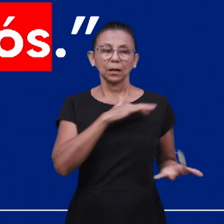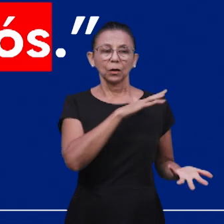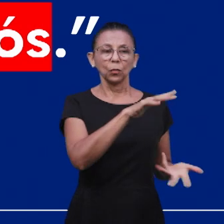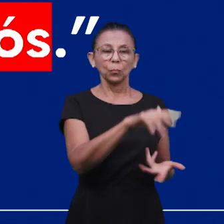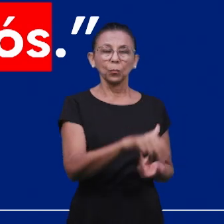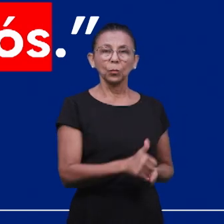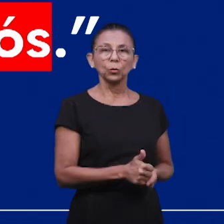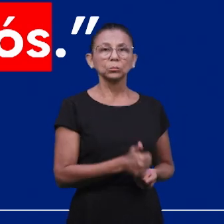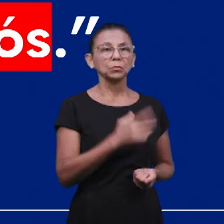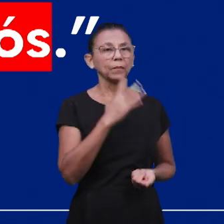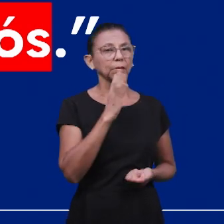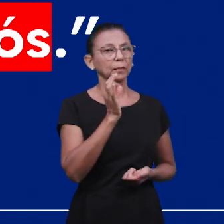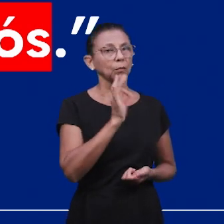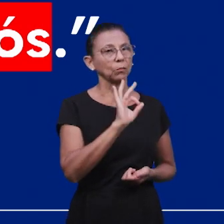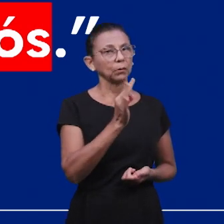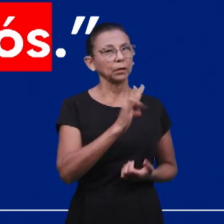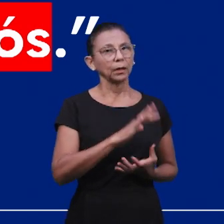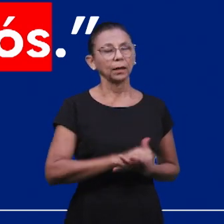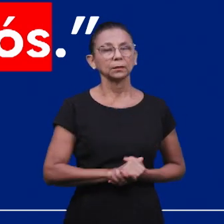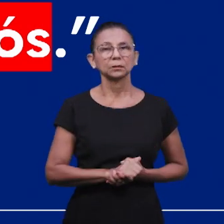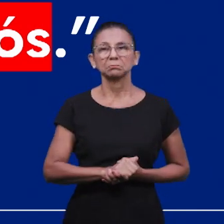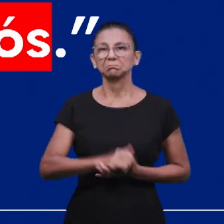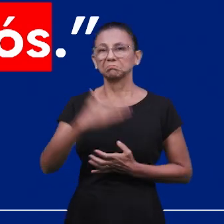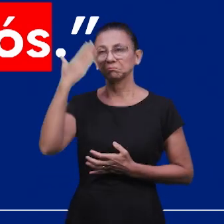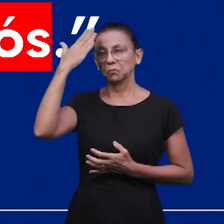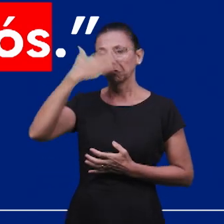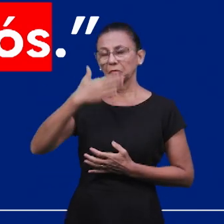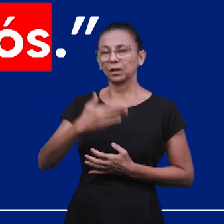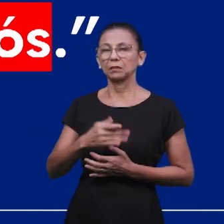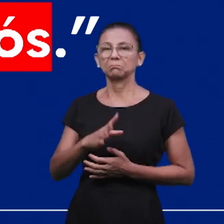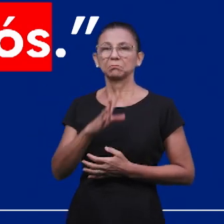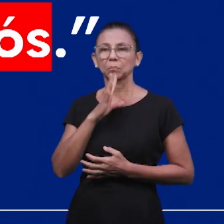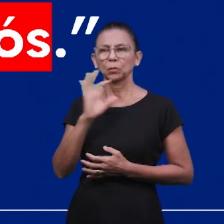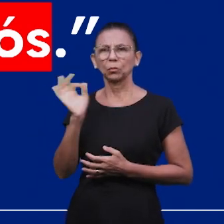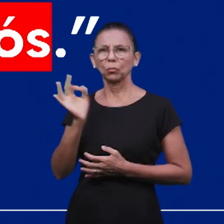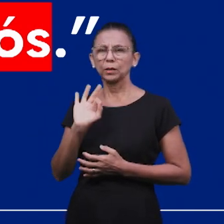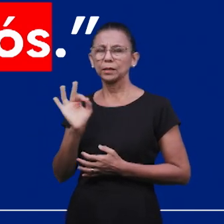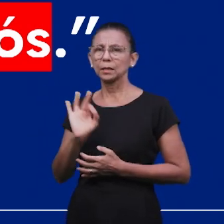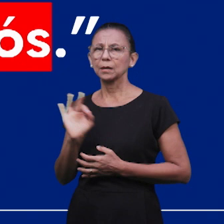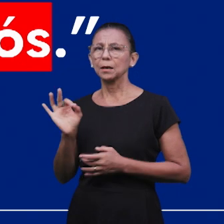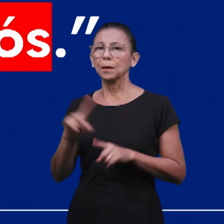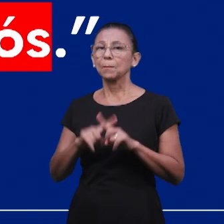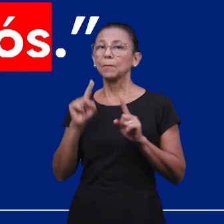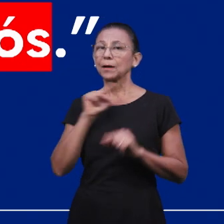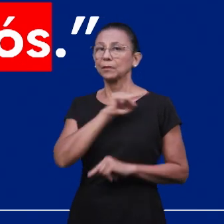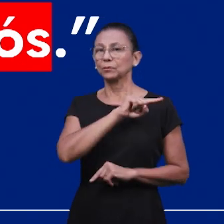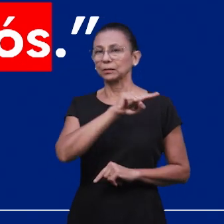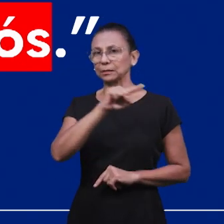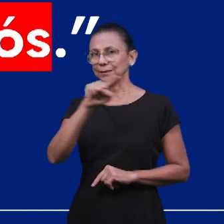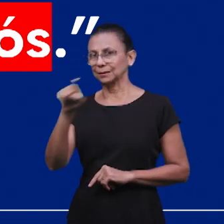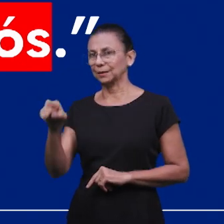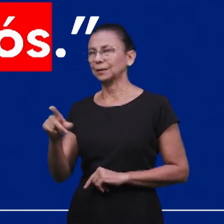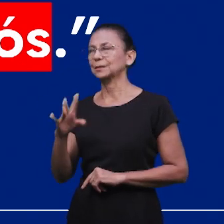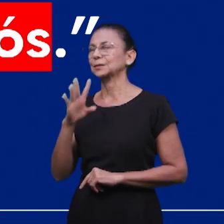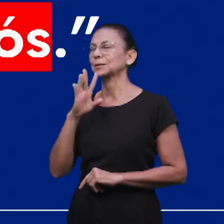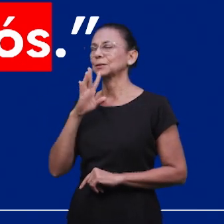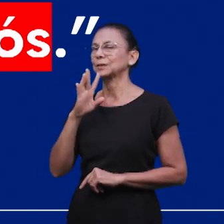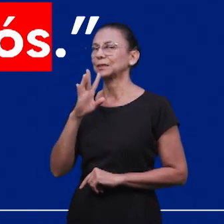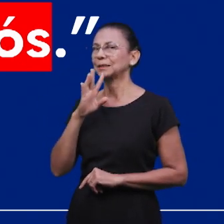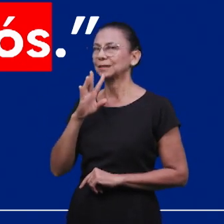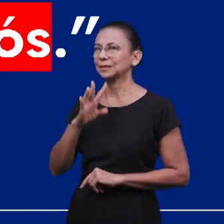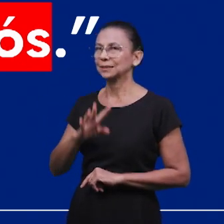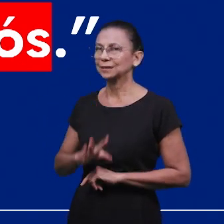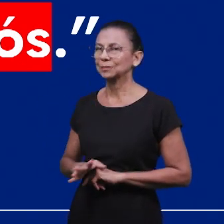pode receber, porque não o vê nem o conhece, mas vós o conheceis,